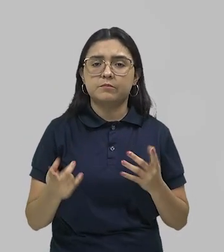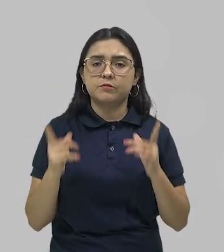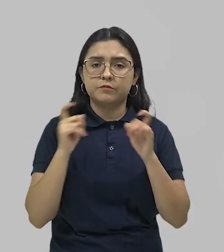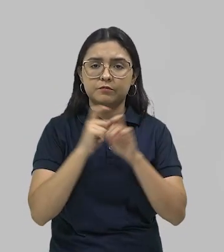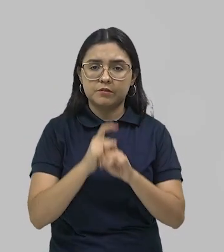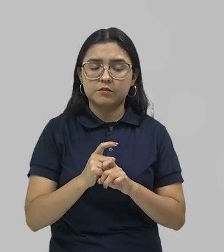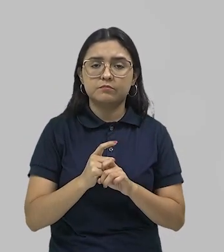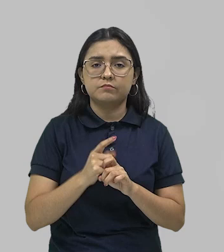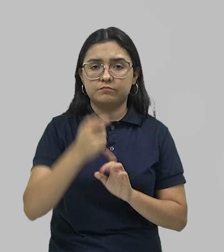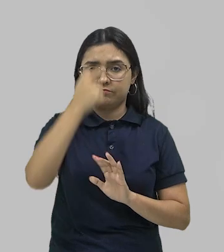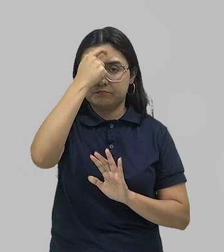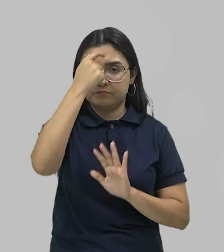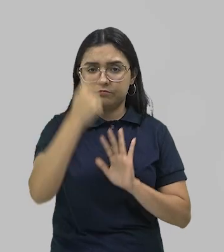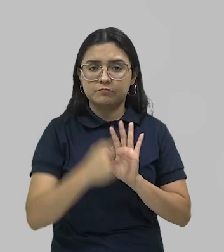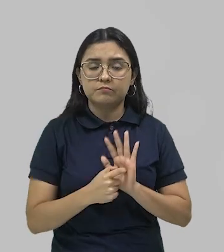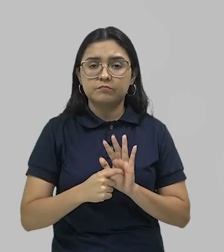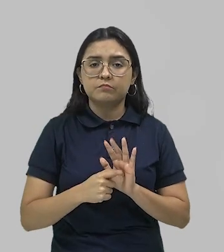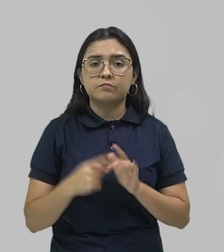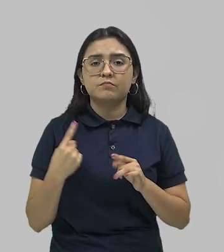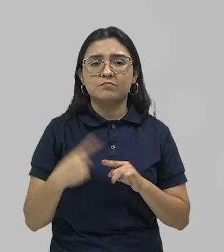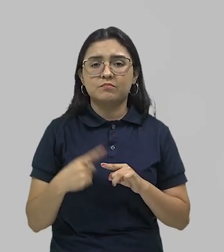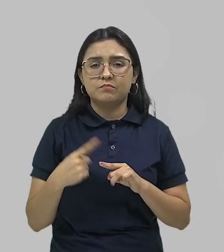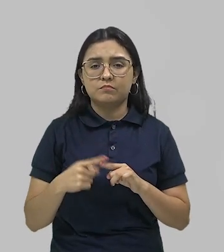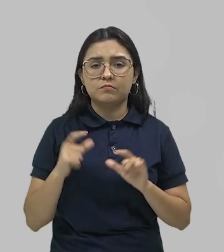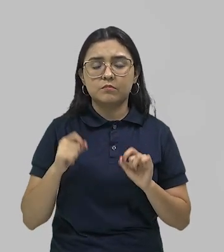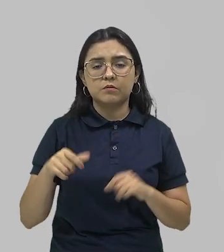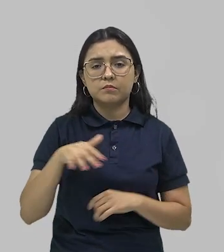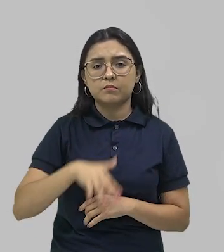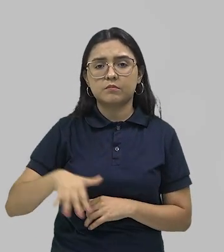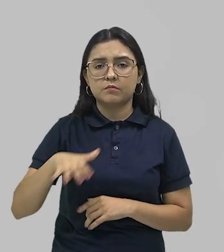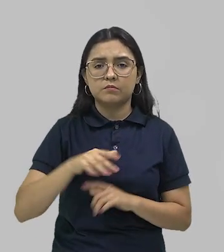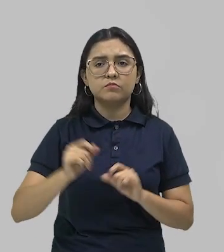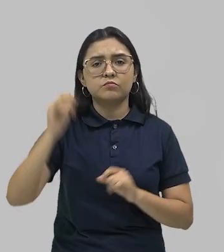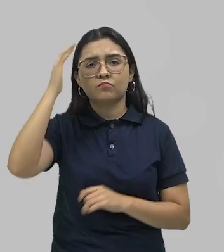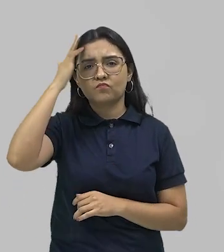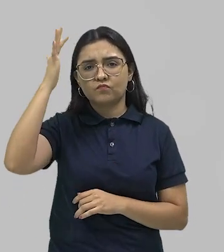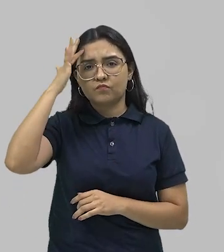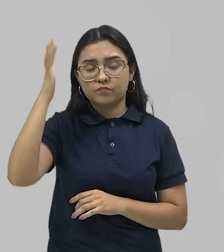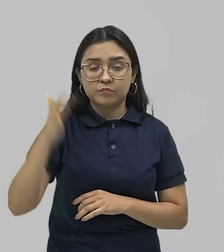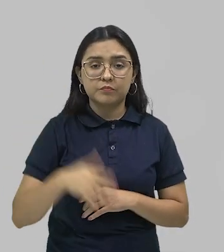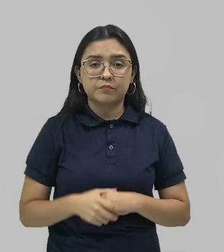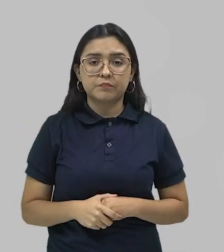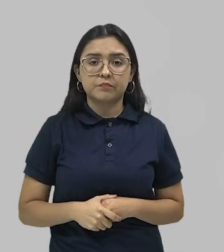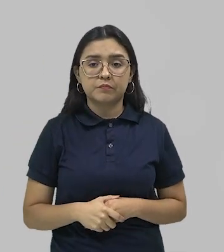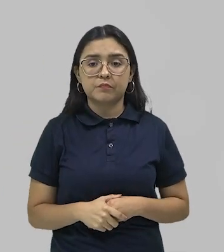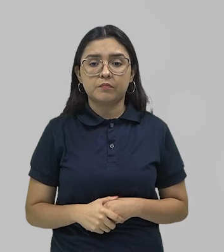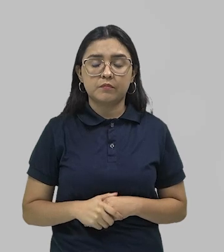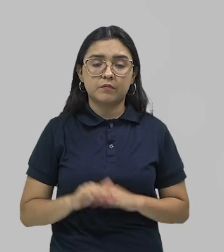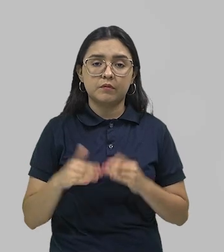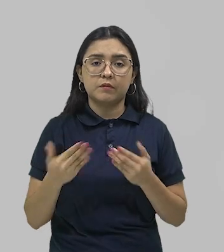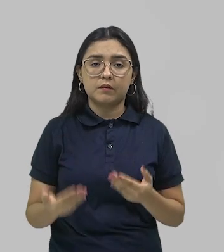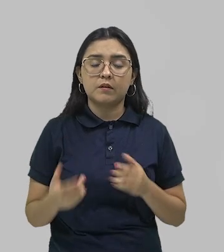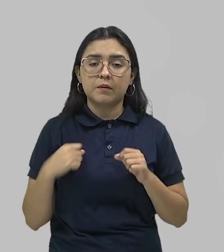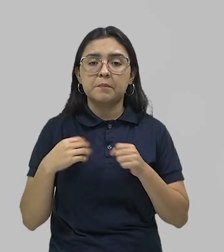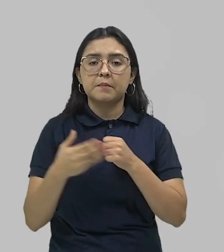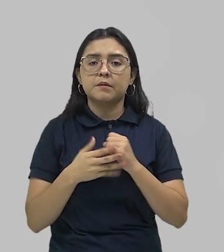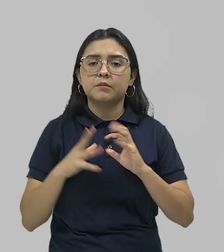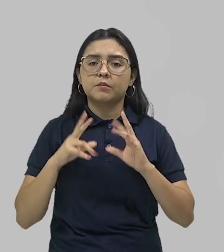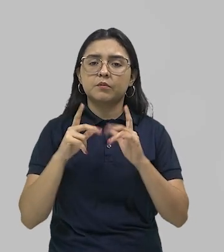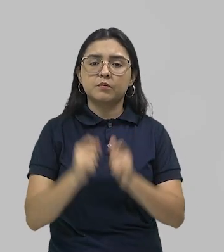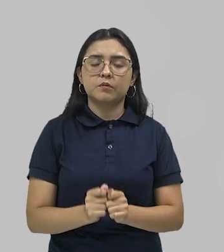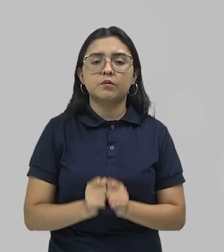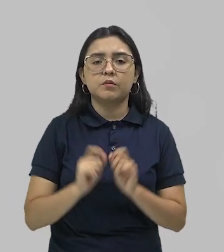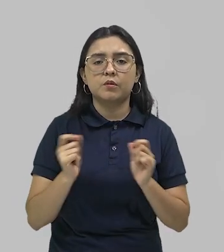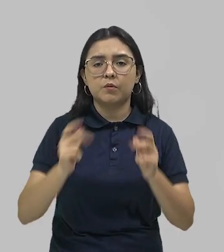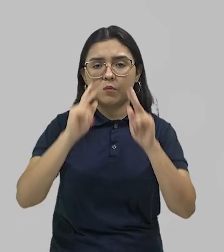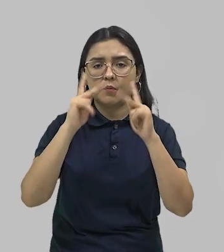complicada, porque você entra num campo da ficção. Na verdade, a ficção ela é basicamente a base para tudo aquilo que o